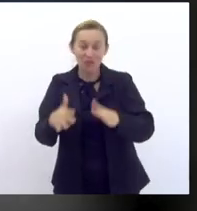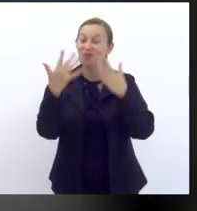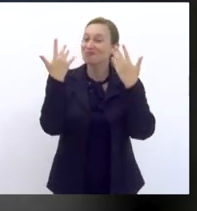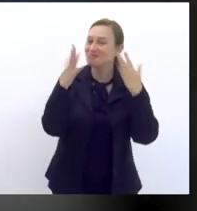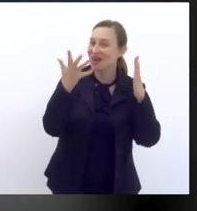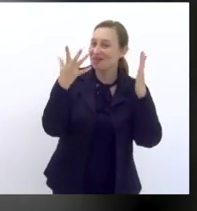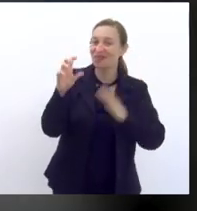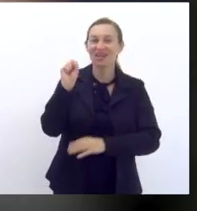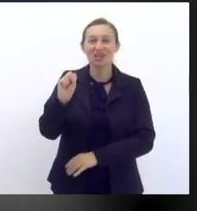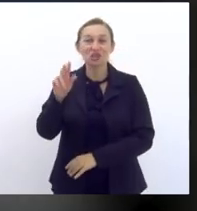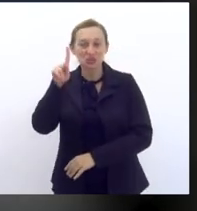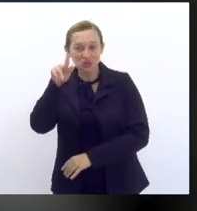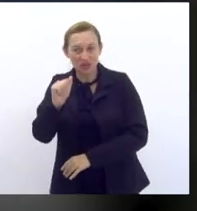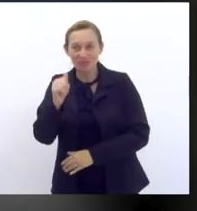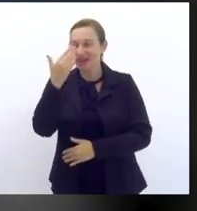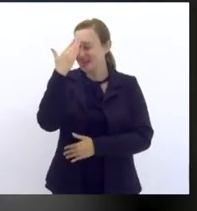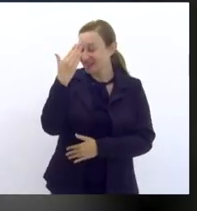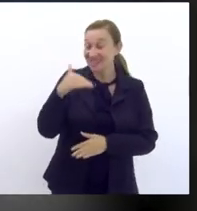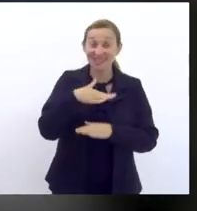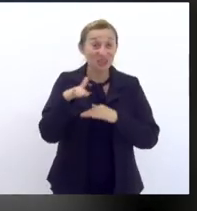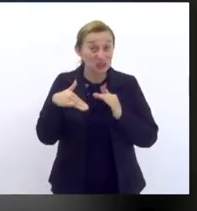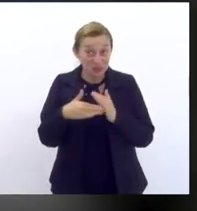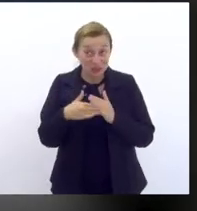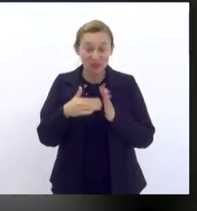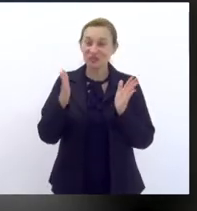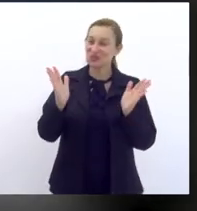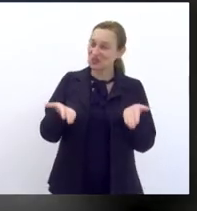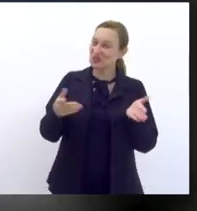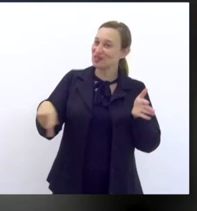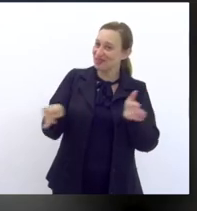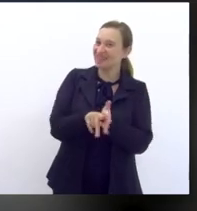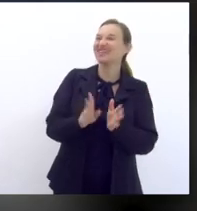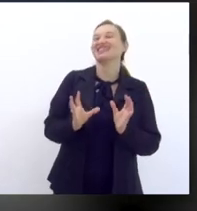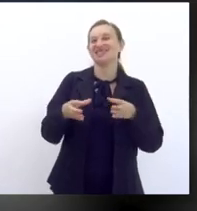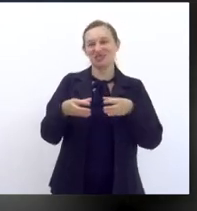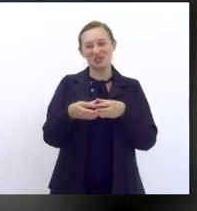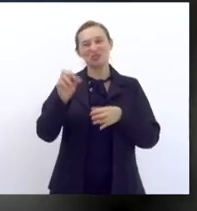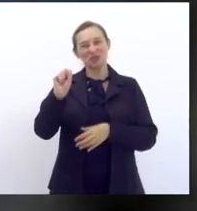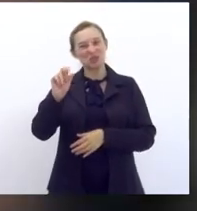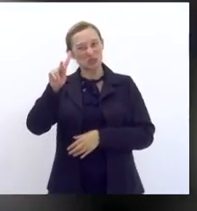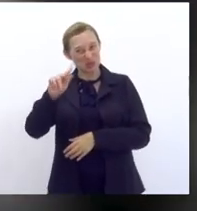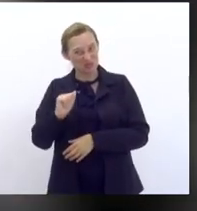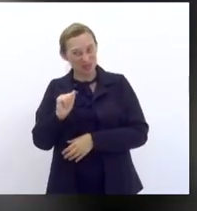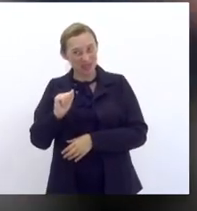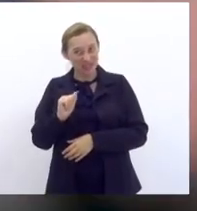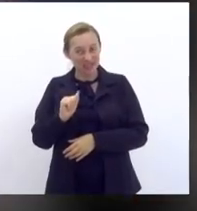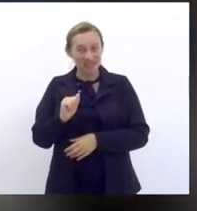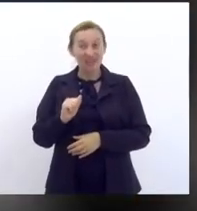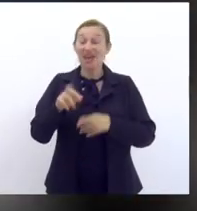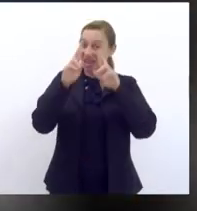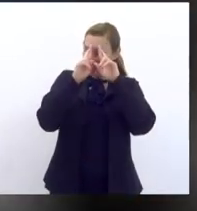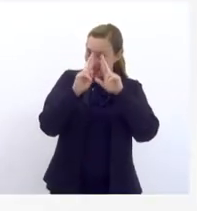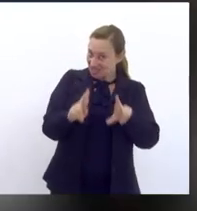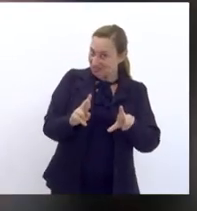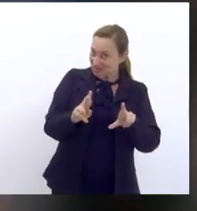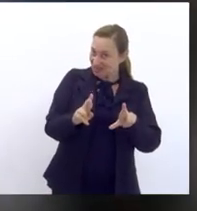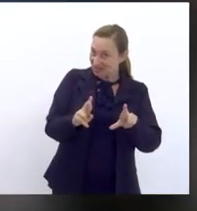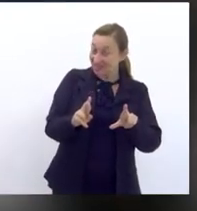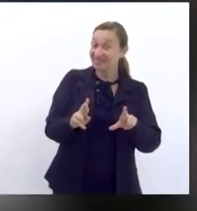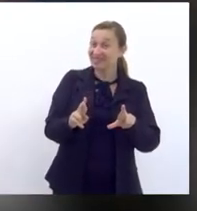a suipa e meus agradecimento a todos que hoje fazem parte dessa solene respeitosamente